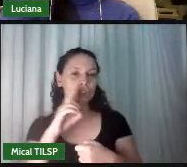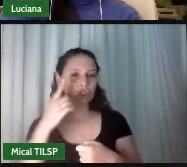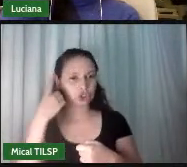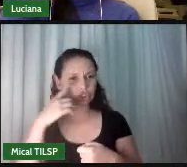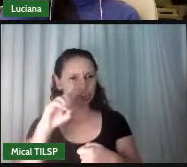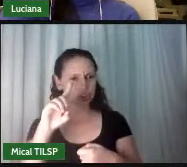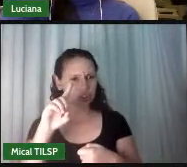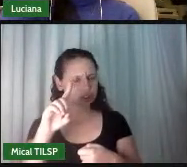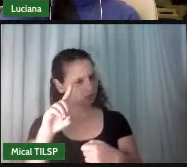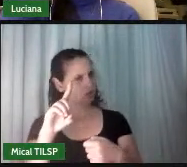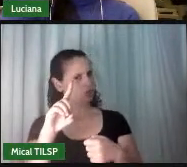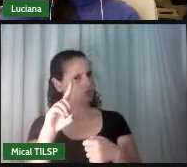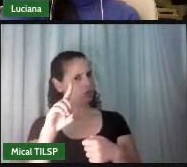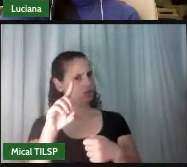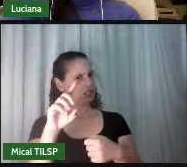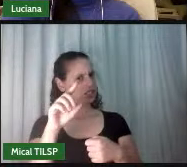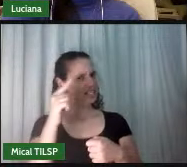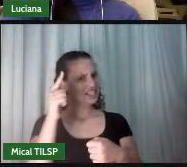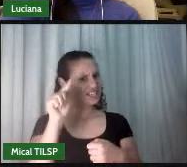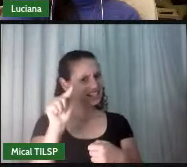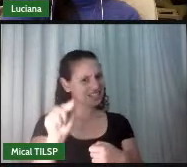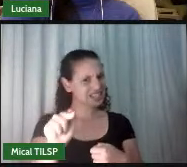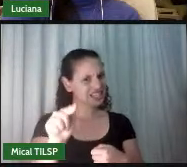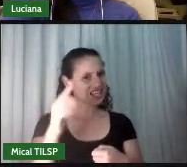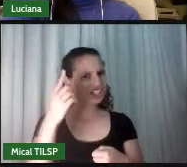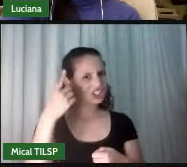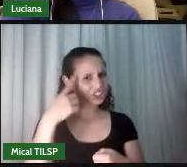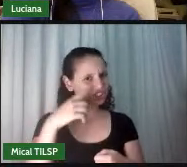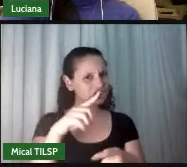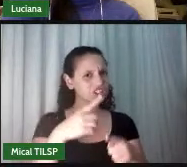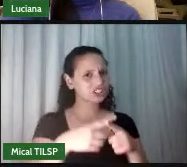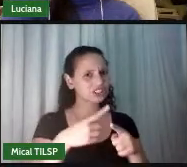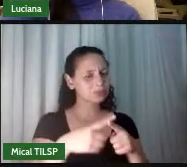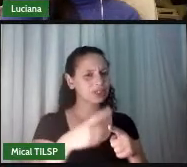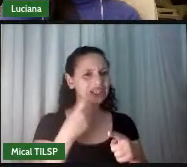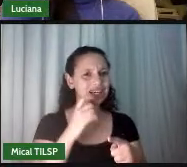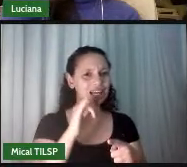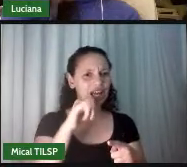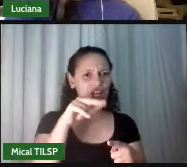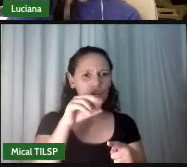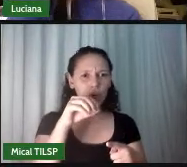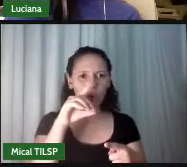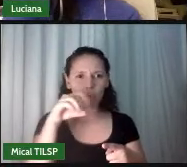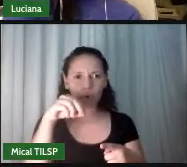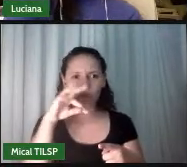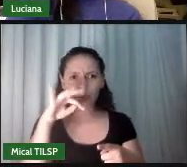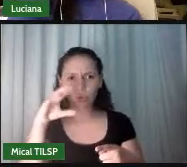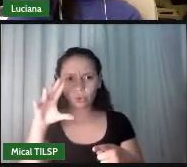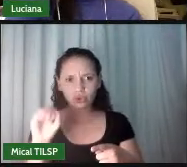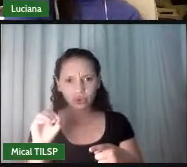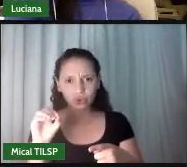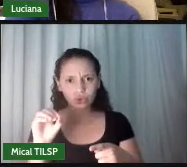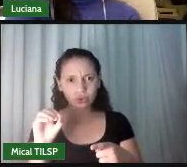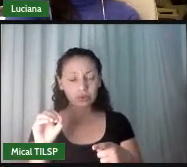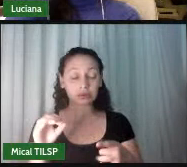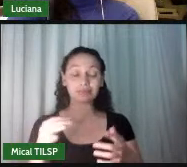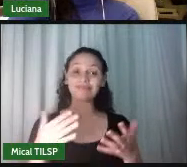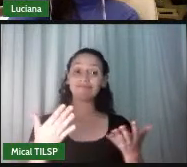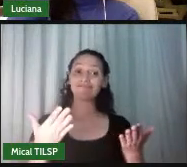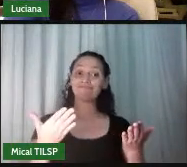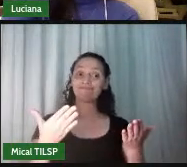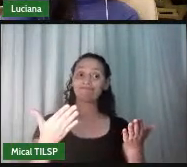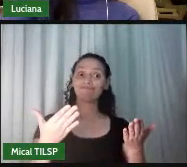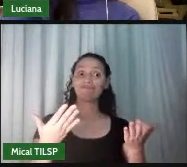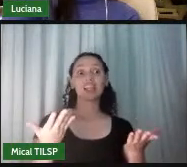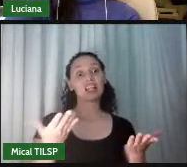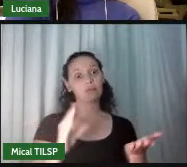7 dias de atestado por conta de um tratamento endodôntico? Será que é isso mesmo? Tá, então, tudo isso, na hora que é computado no sistema,